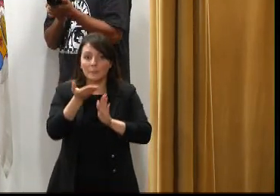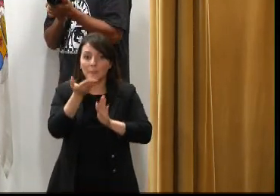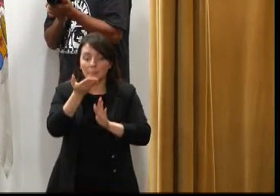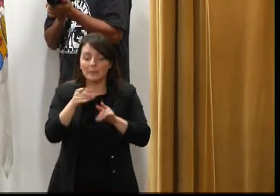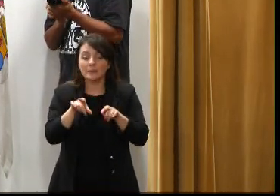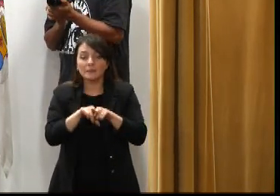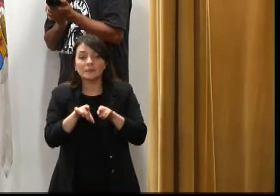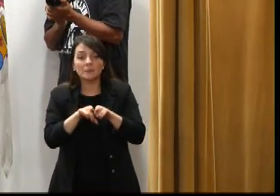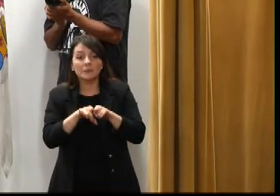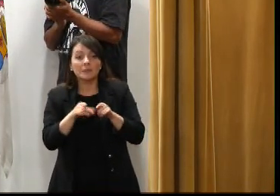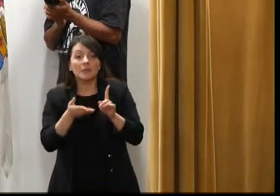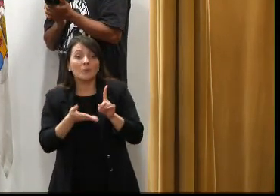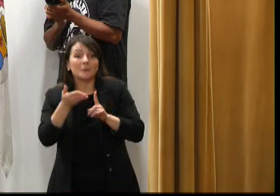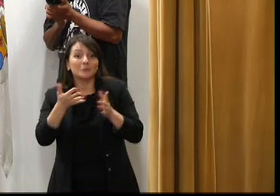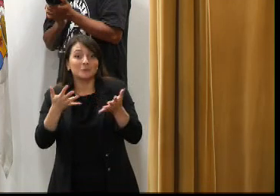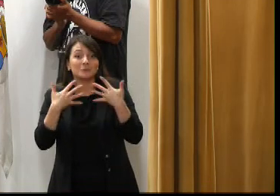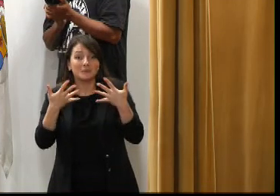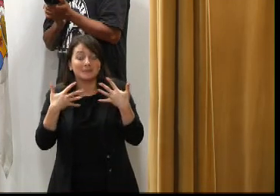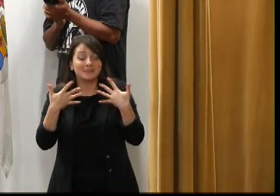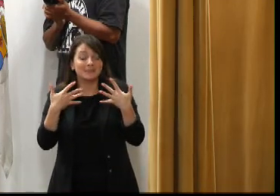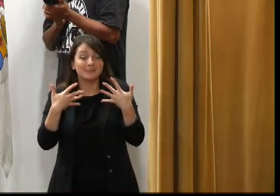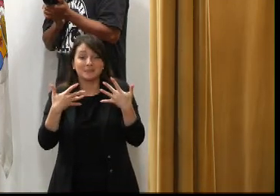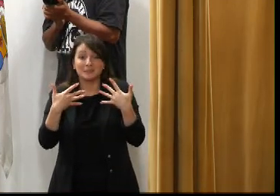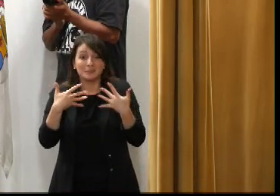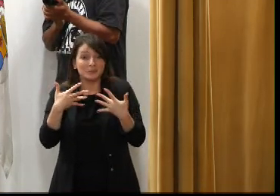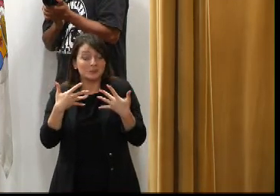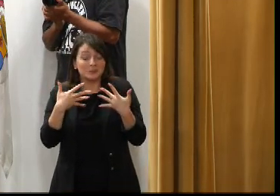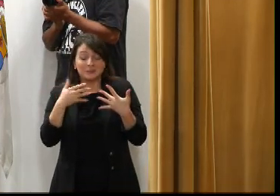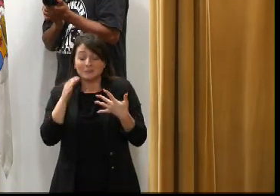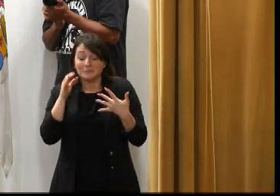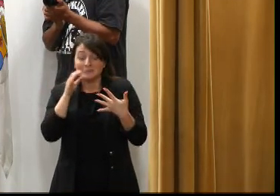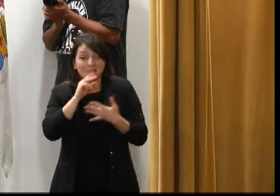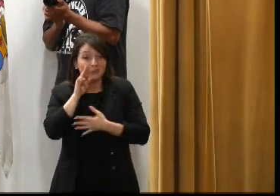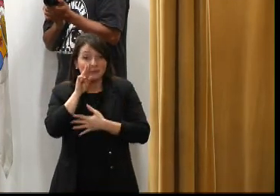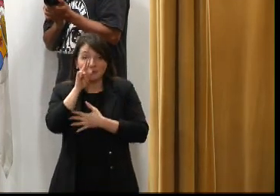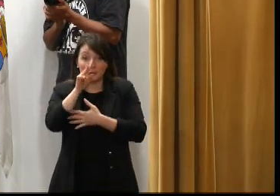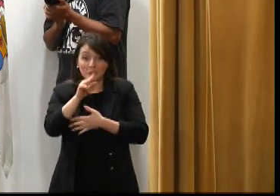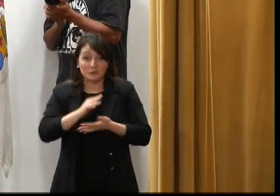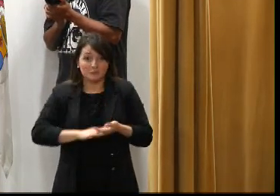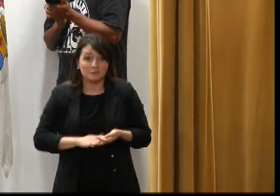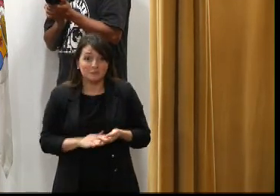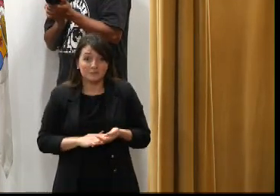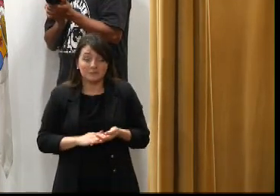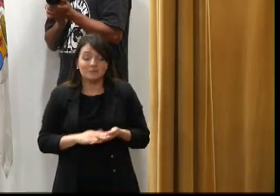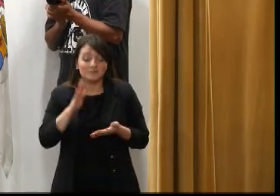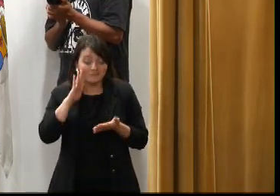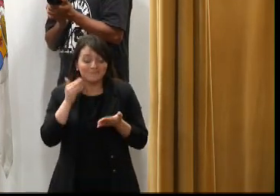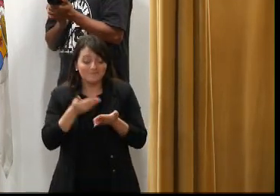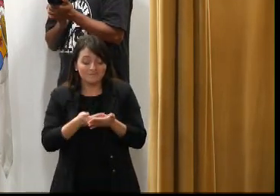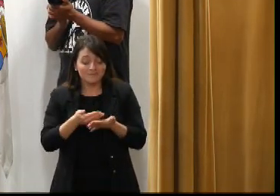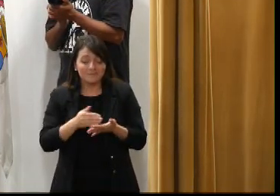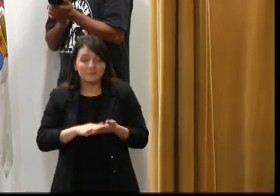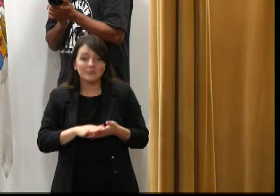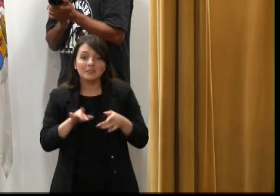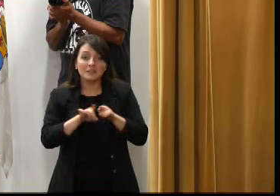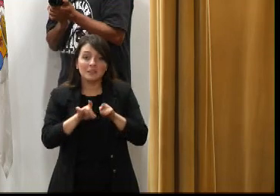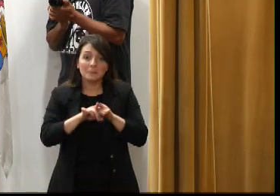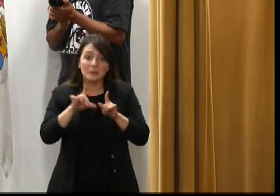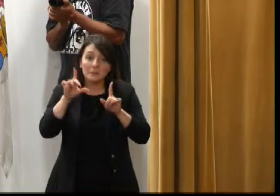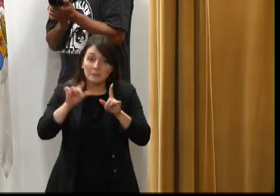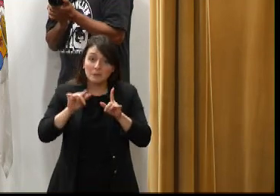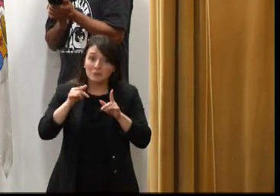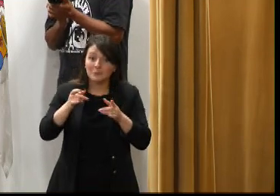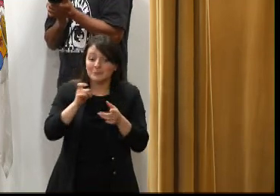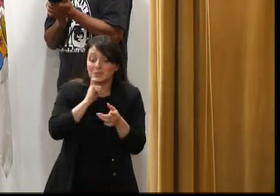né, e aumento do calor extremo. Tá? Essa é a previsão e tem alta confiança. Por decorrência, menos